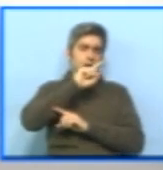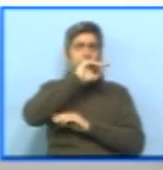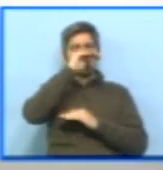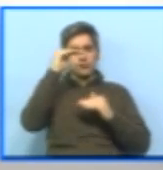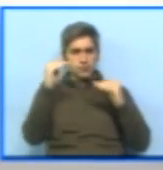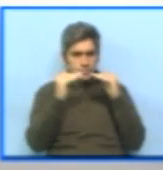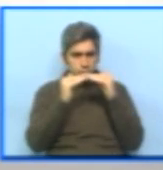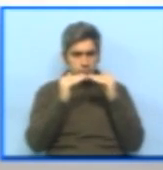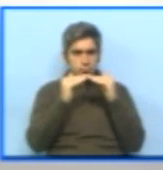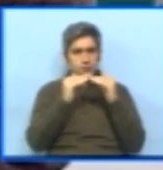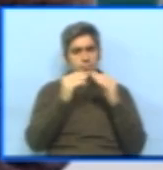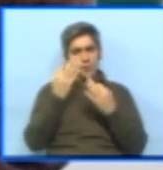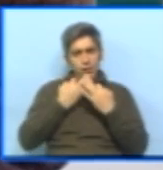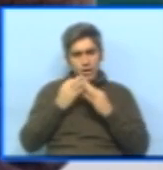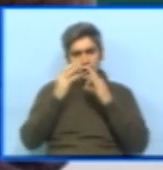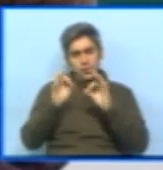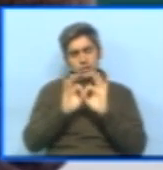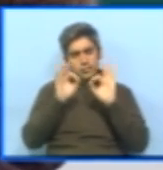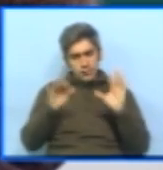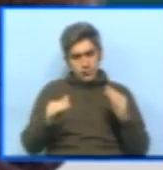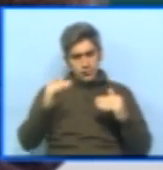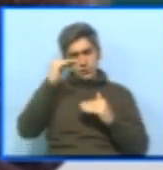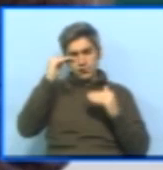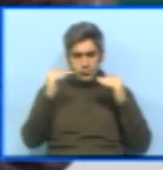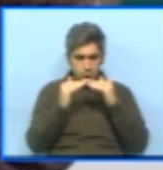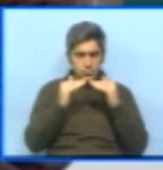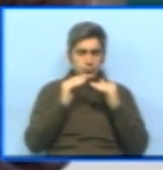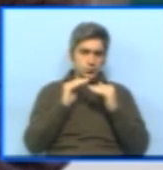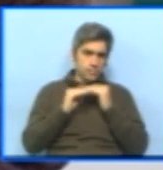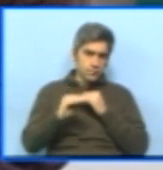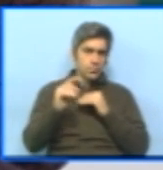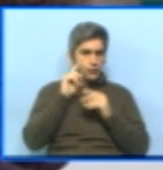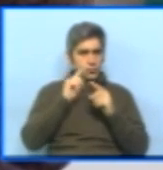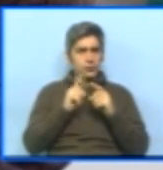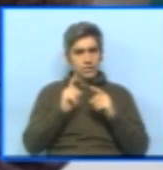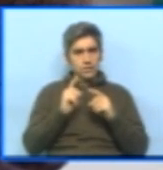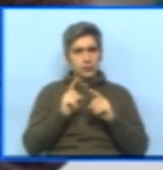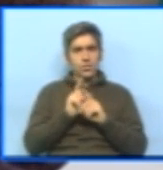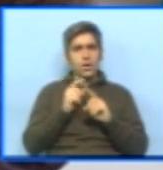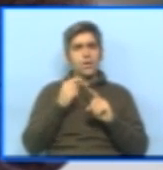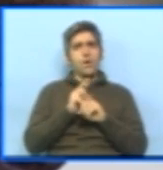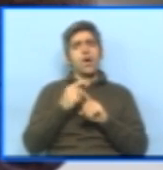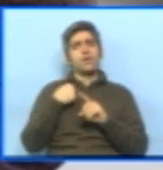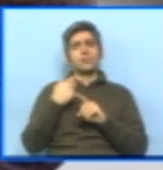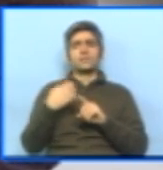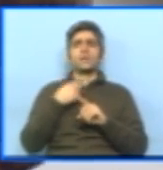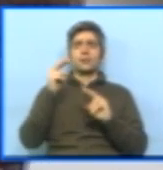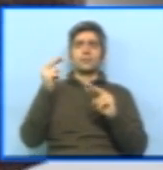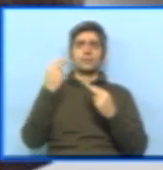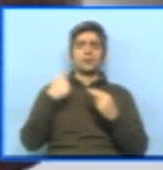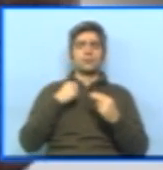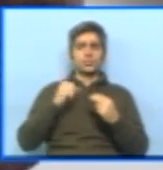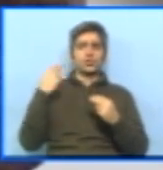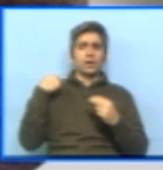os demais cristãos e ser tratado exatamente como tal, não estar ali como um cargo de chefia ou de...